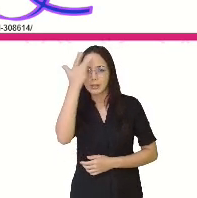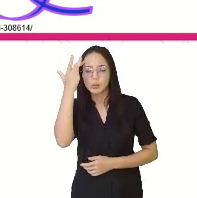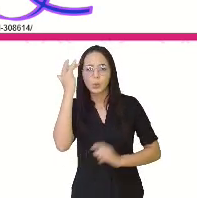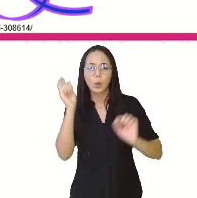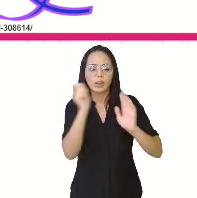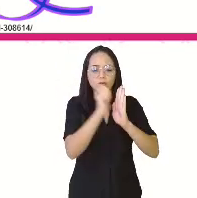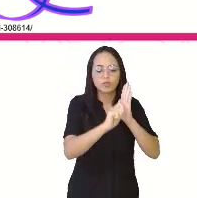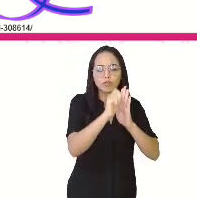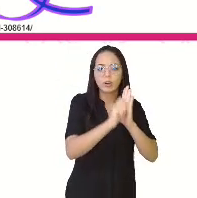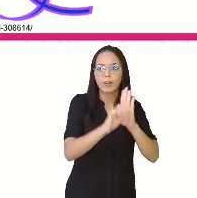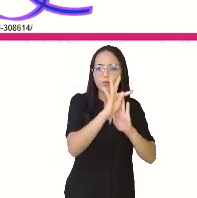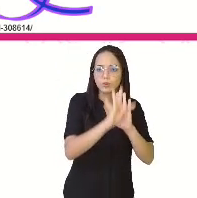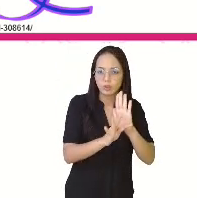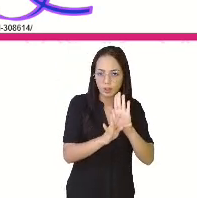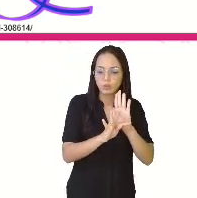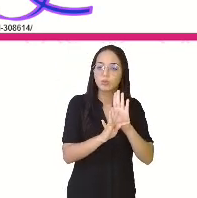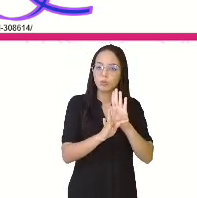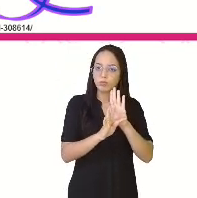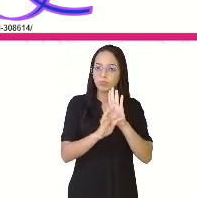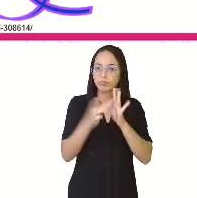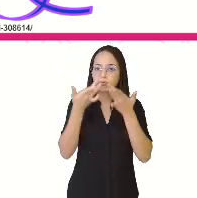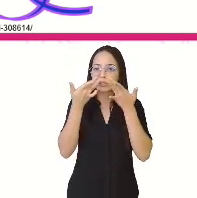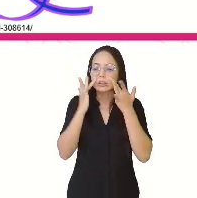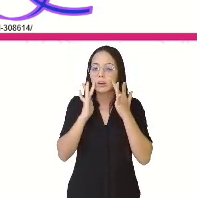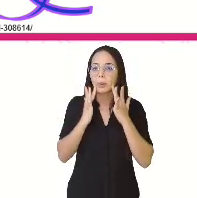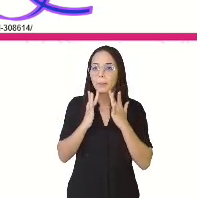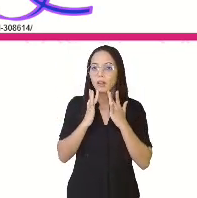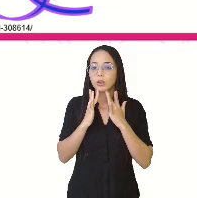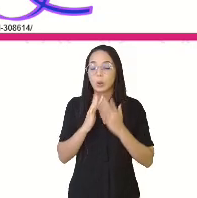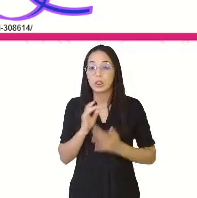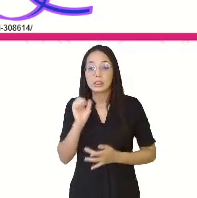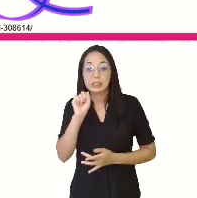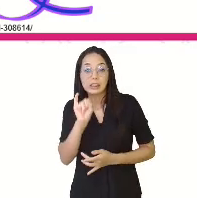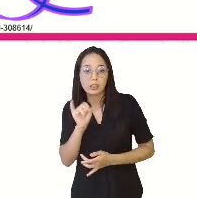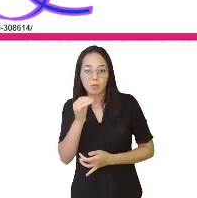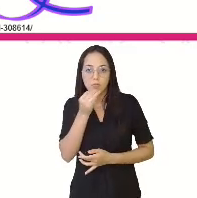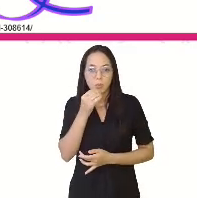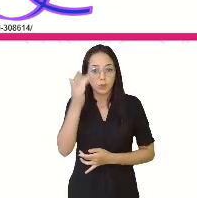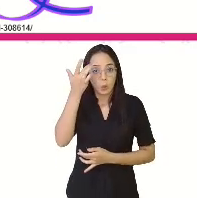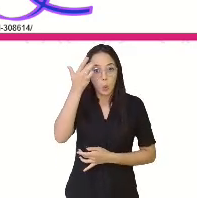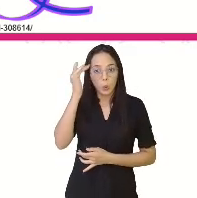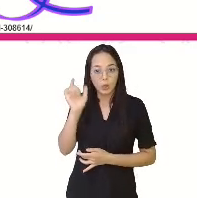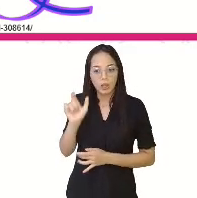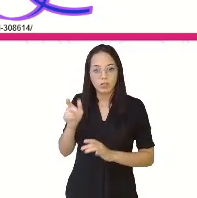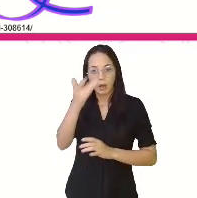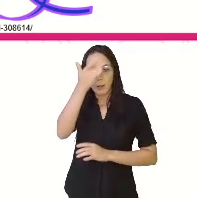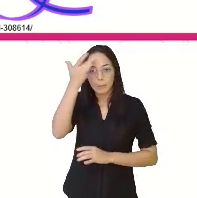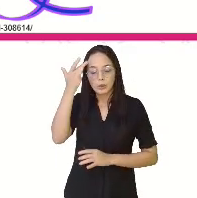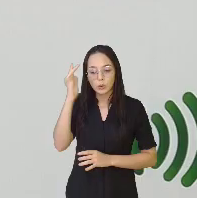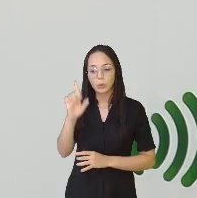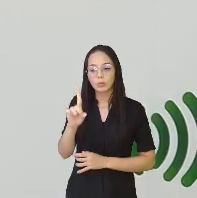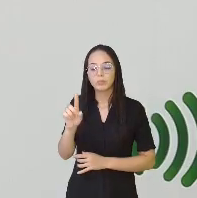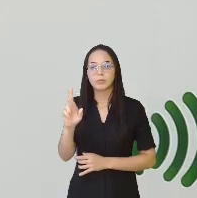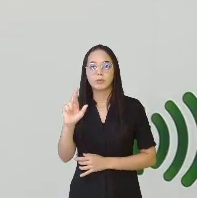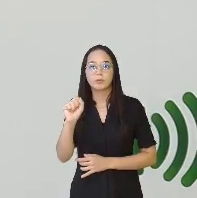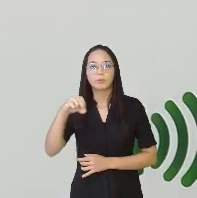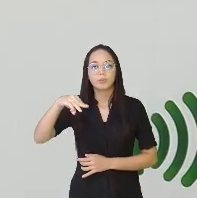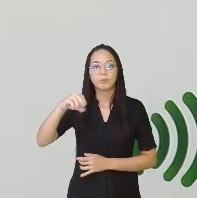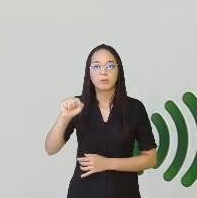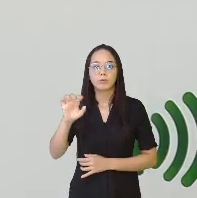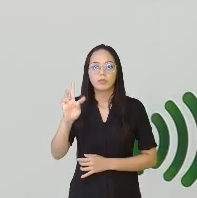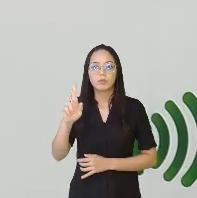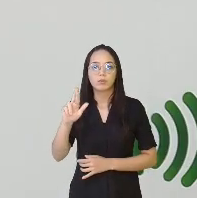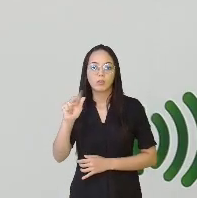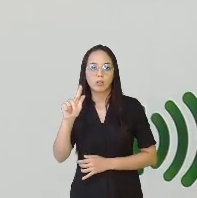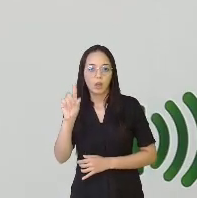tá certo? Então, anota essa palavra aí que você acha que não conhecia, dramaturgo. É aquele que escreve um texto dramático. E